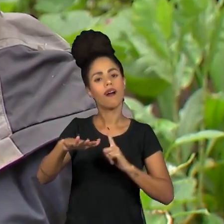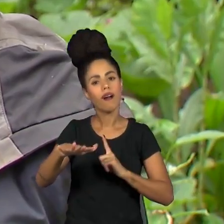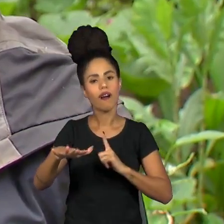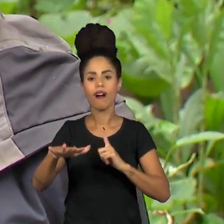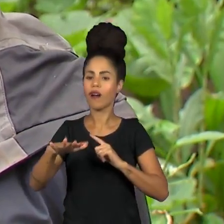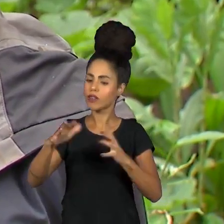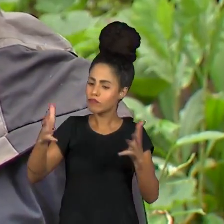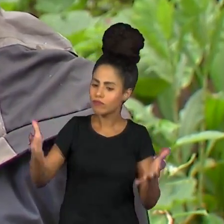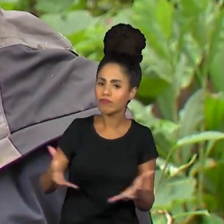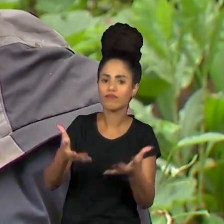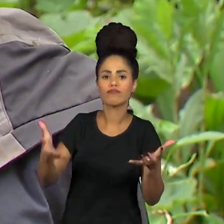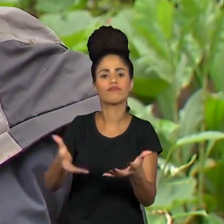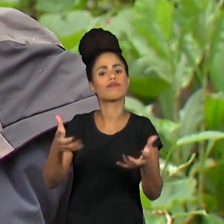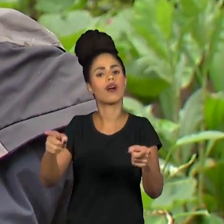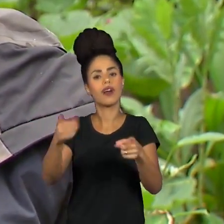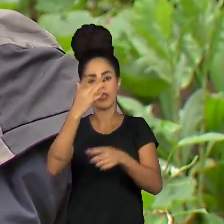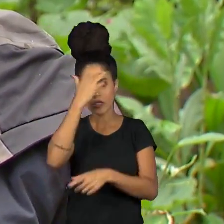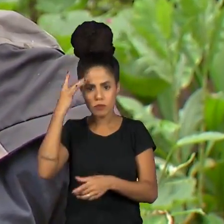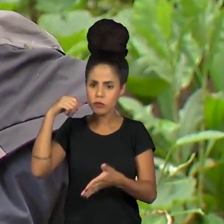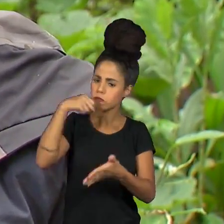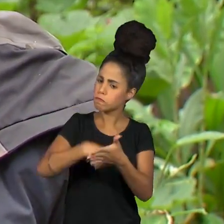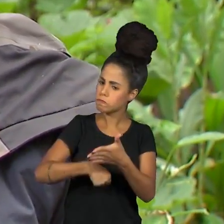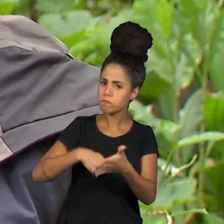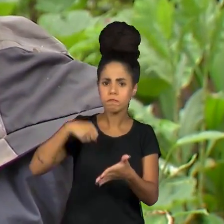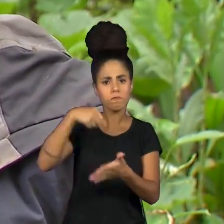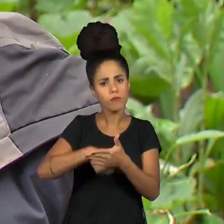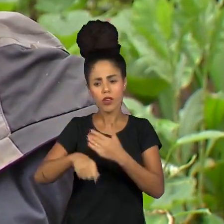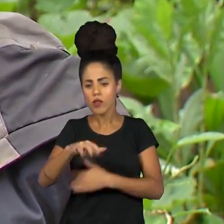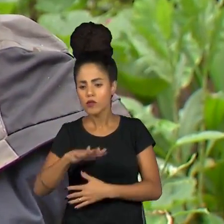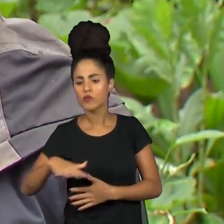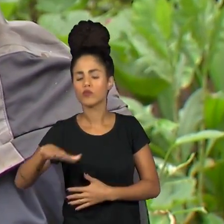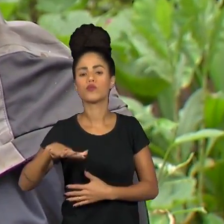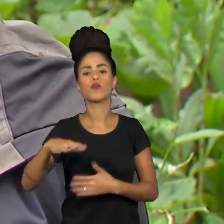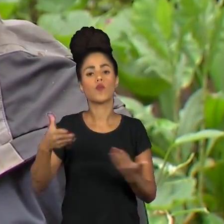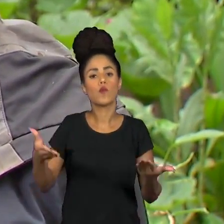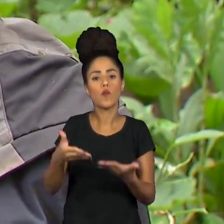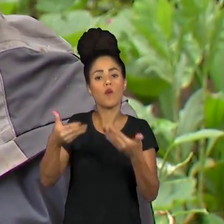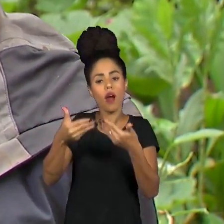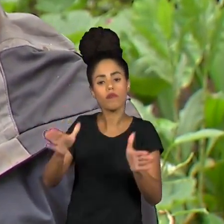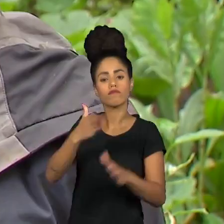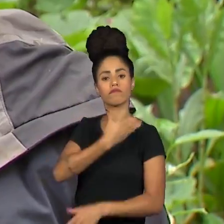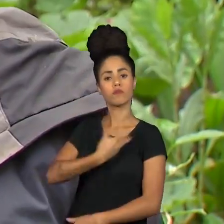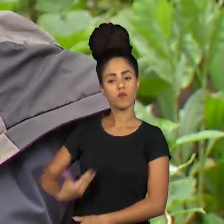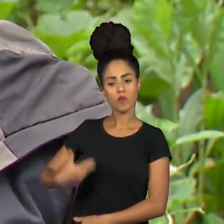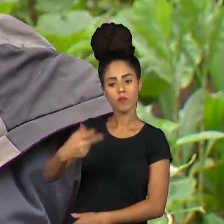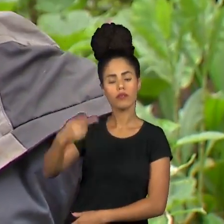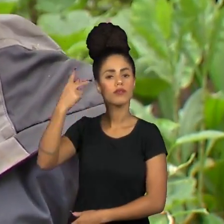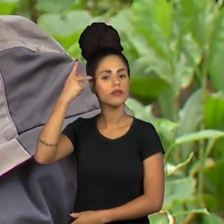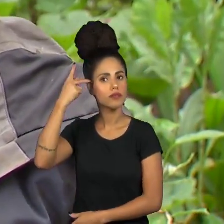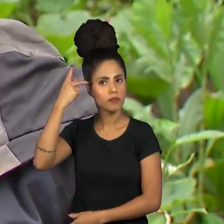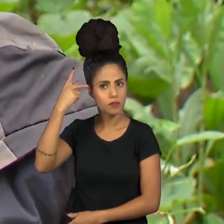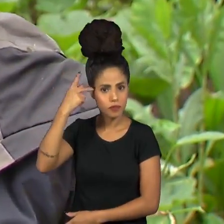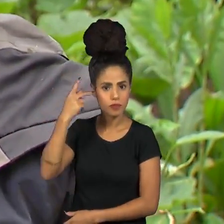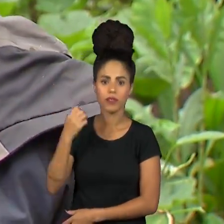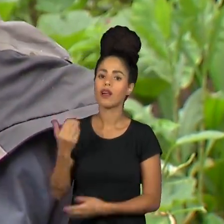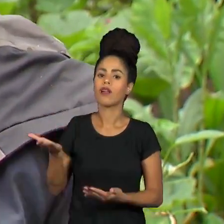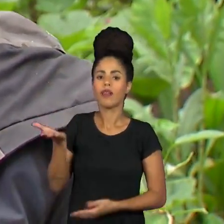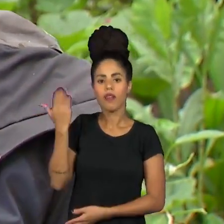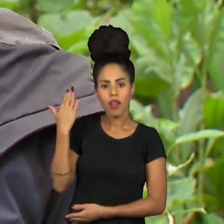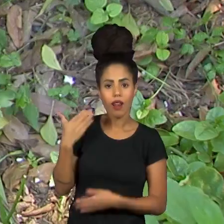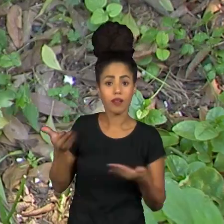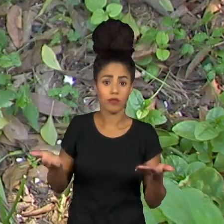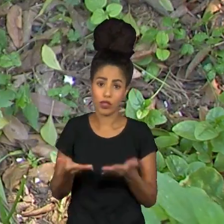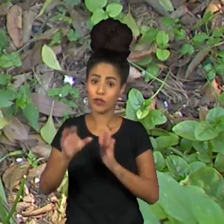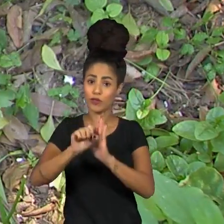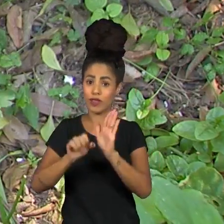movimentos ativistas mão na massa de ocupação de espaço público em São Paulo da segunda década desse